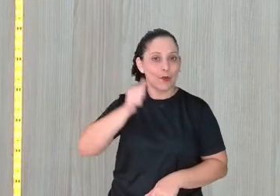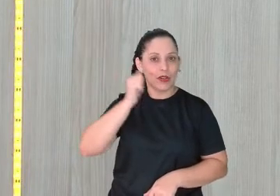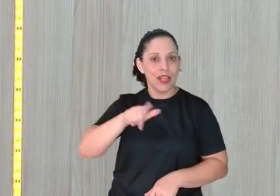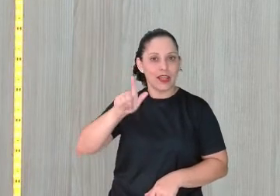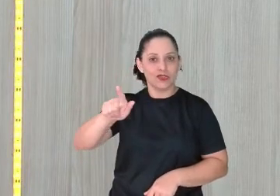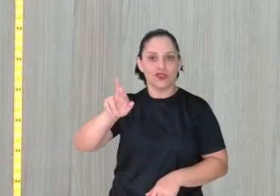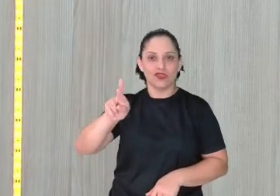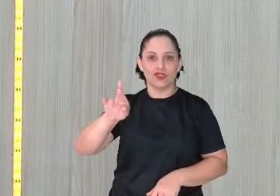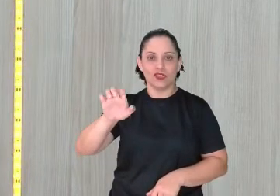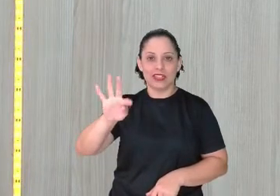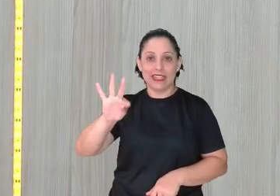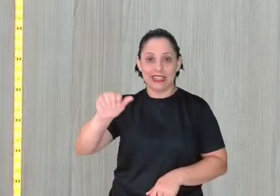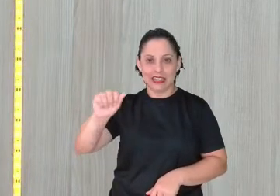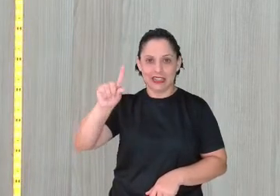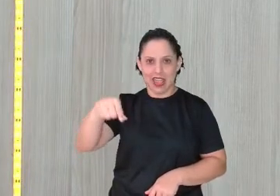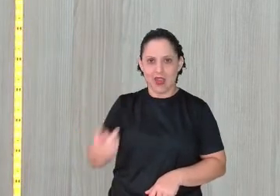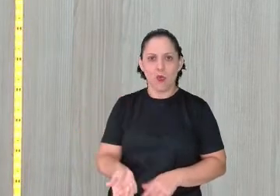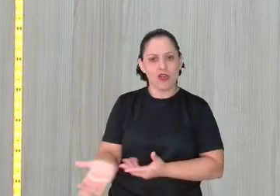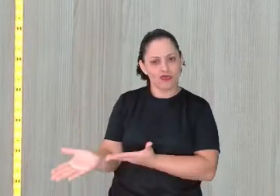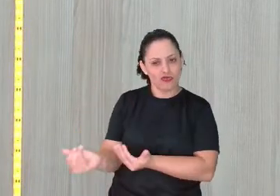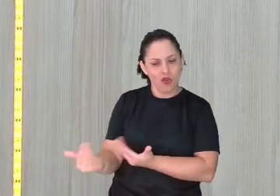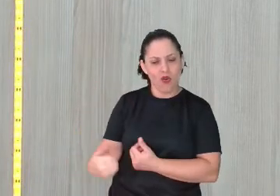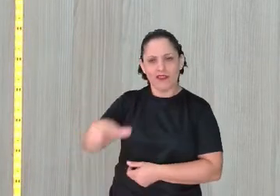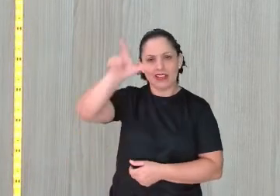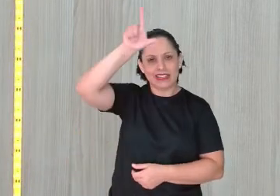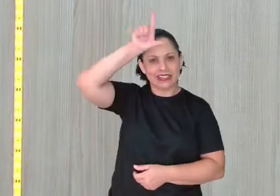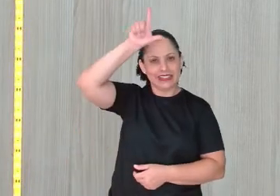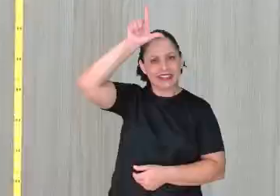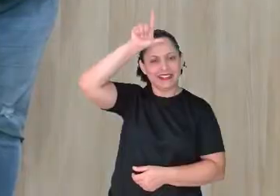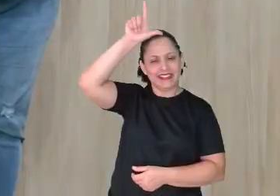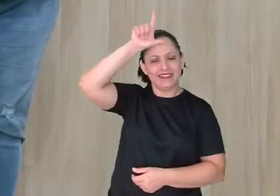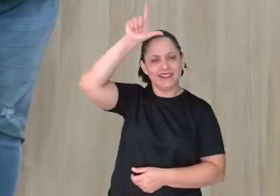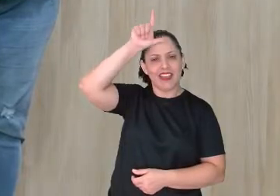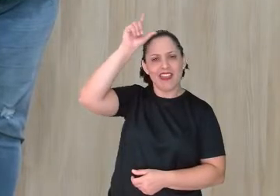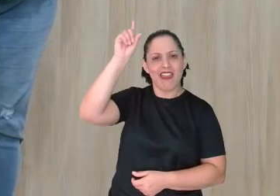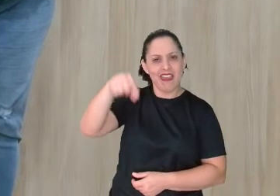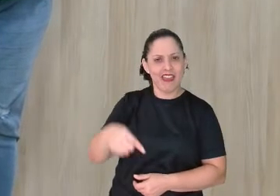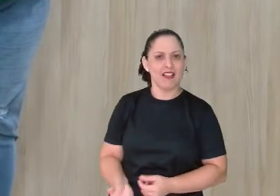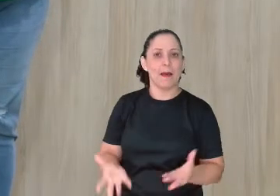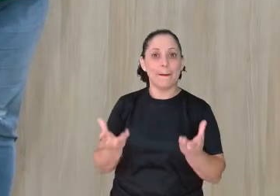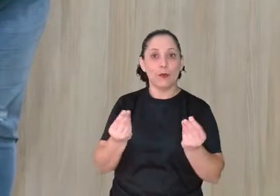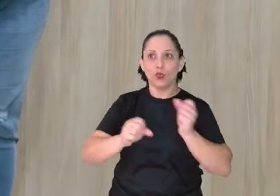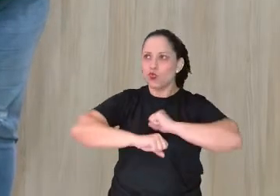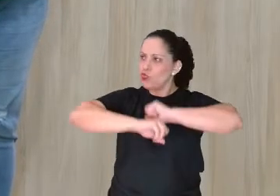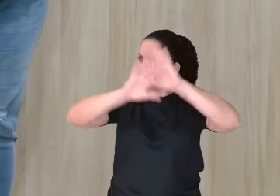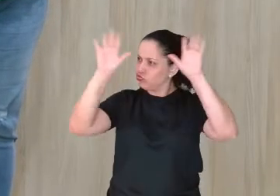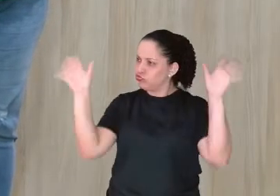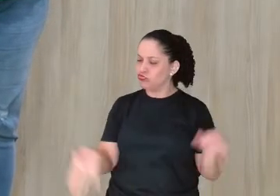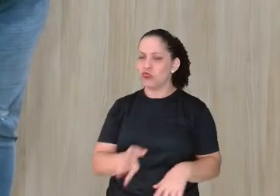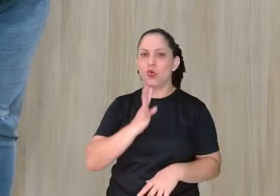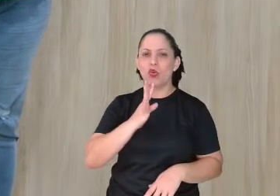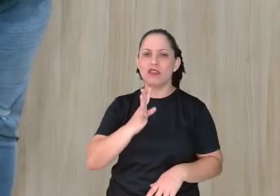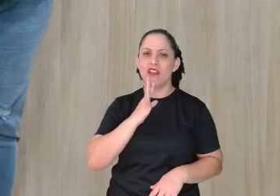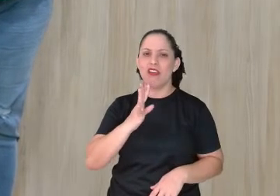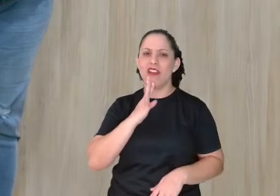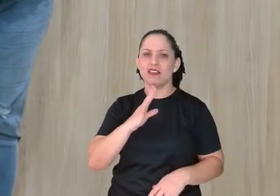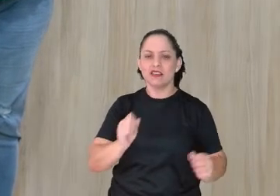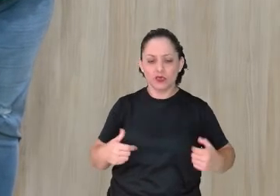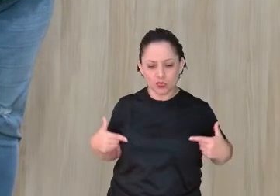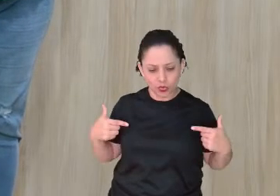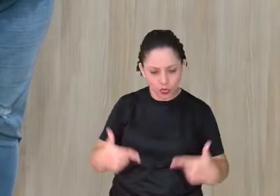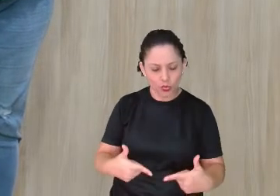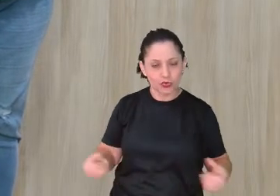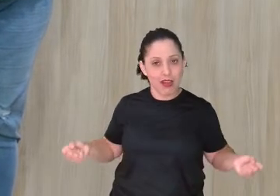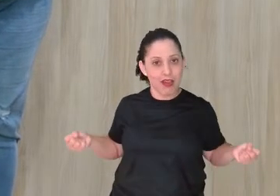uma jovem liderança aí para essas menina questões. tão jovem, né? E já Exata. tão esclarecida, assim, Isso. tão engajada Pois,